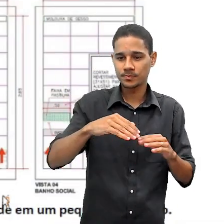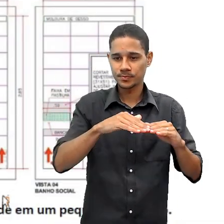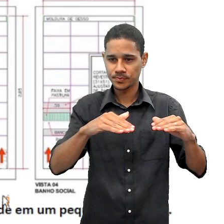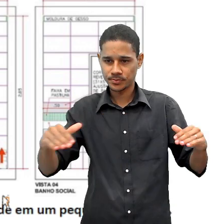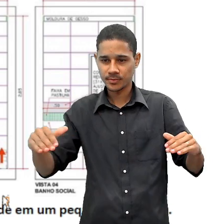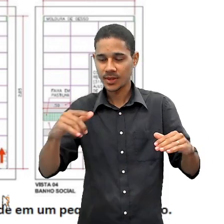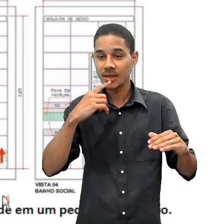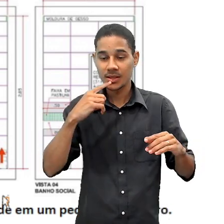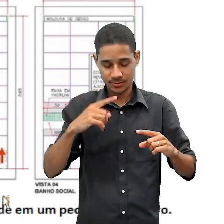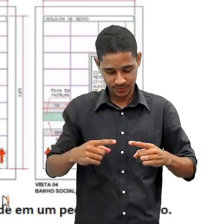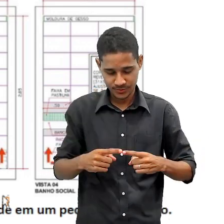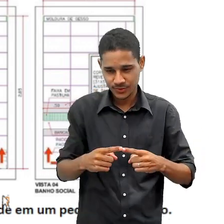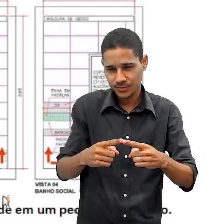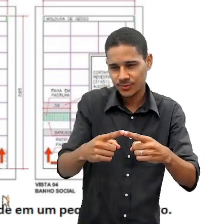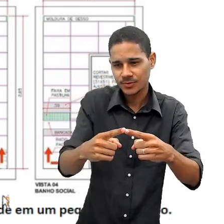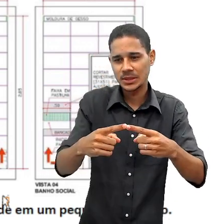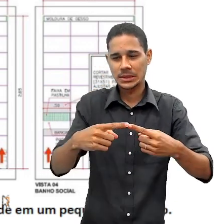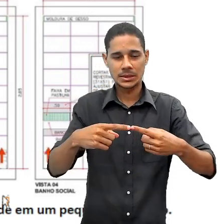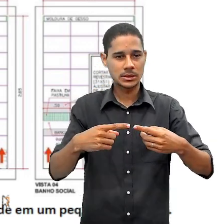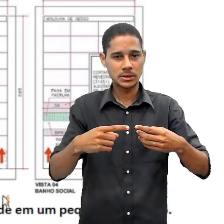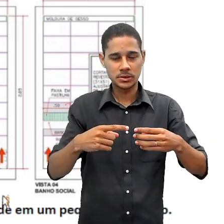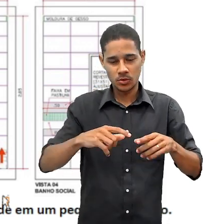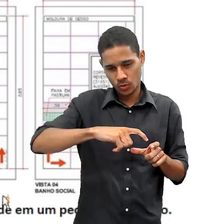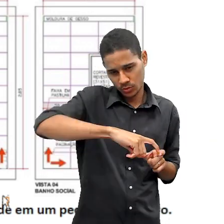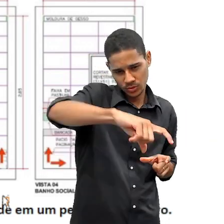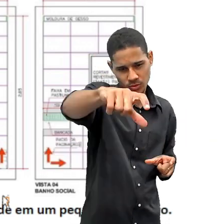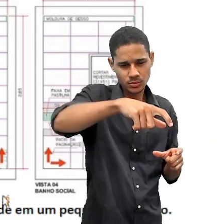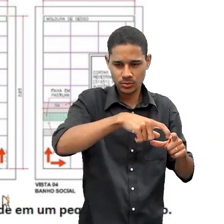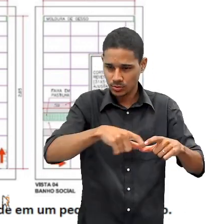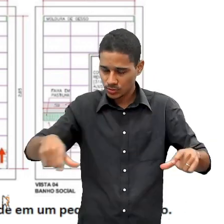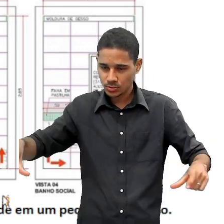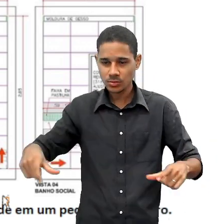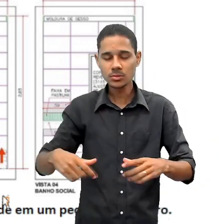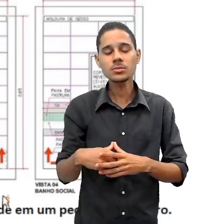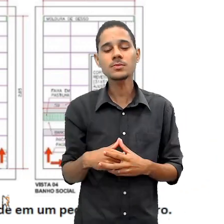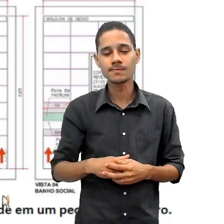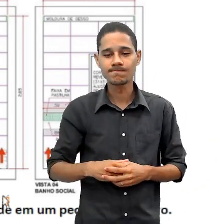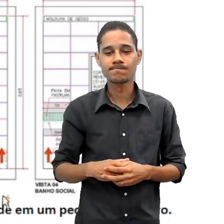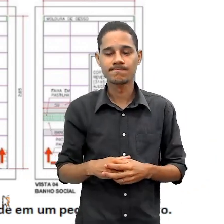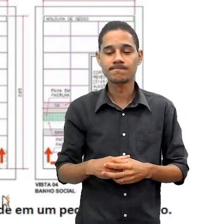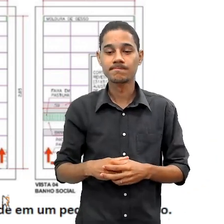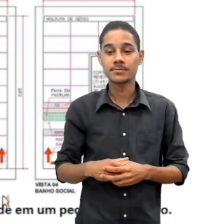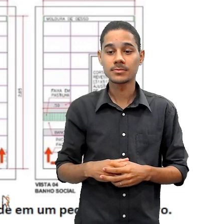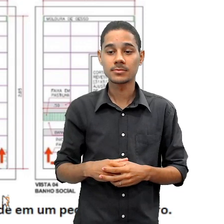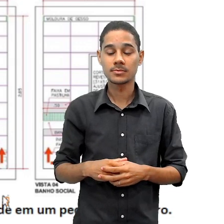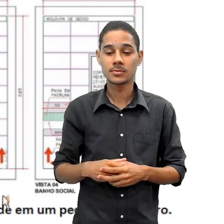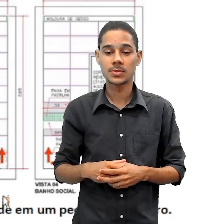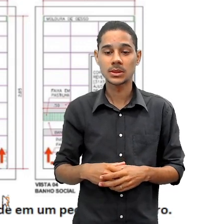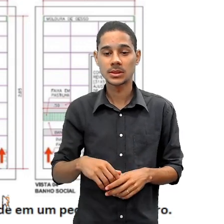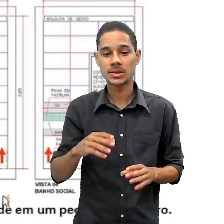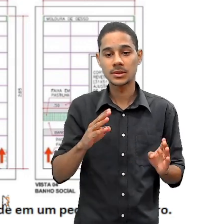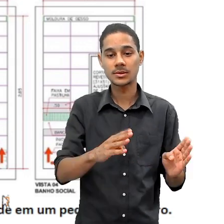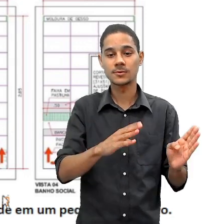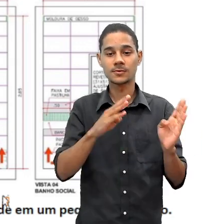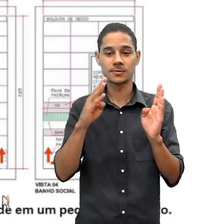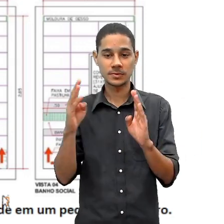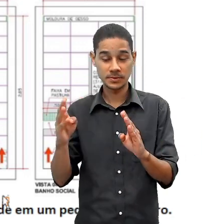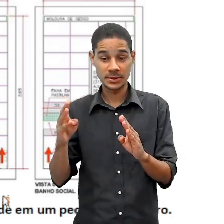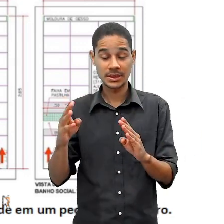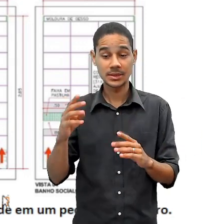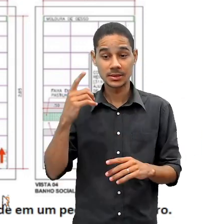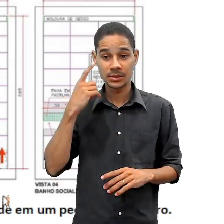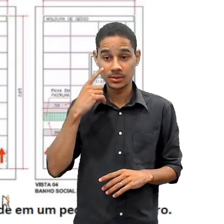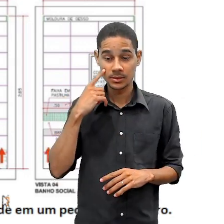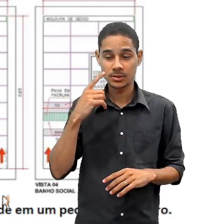peixe, espinha de peixe, né? E o transpasse, né? E ali do lado direito você tem